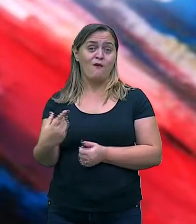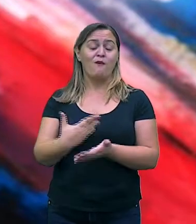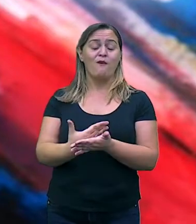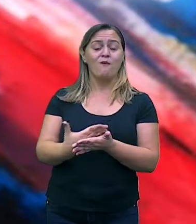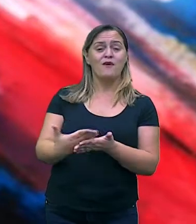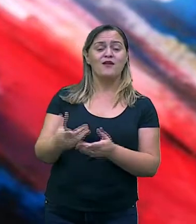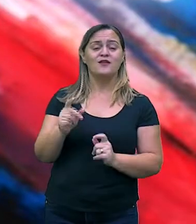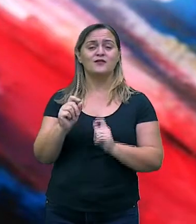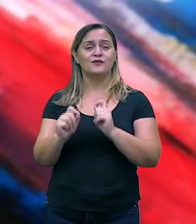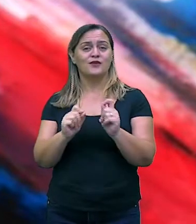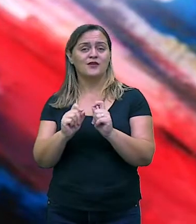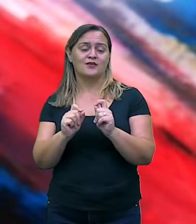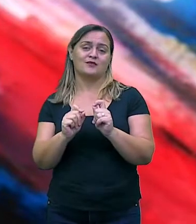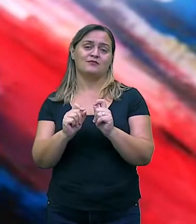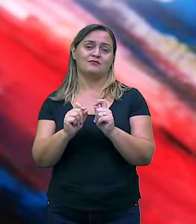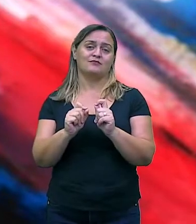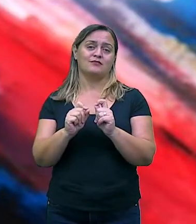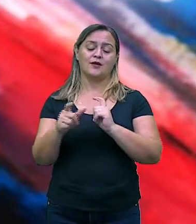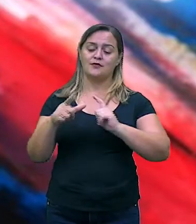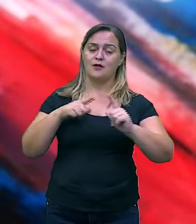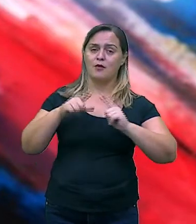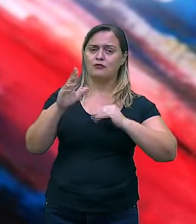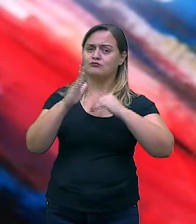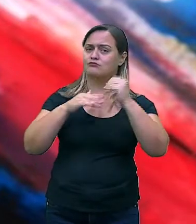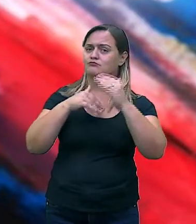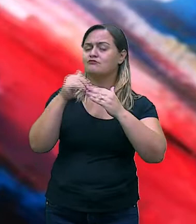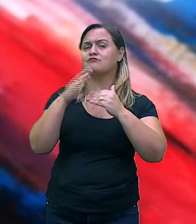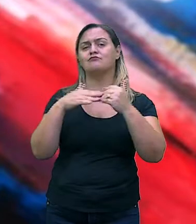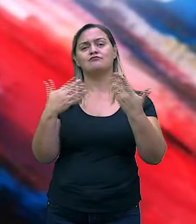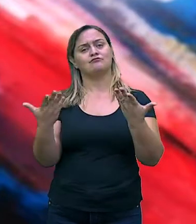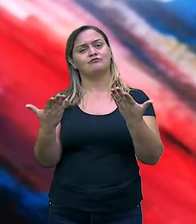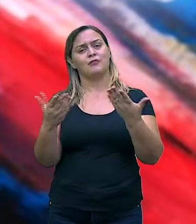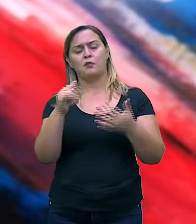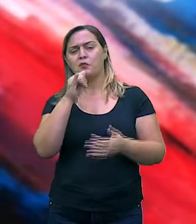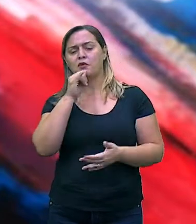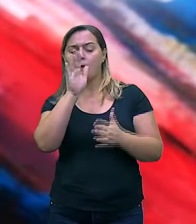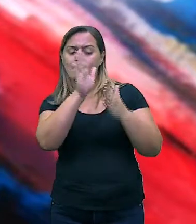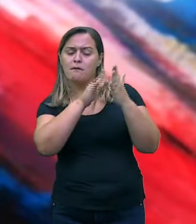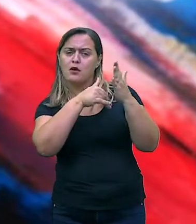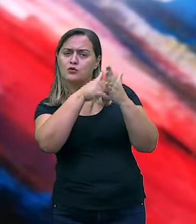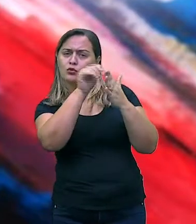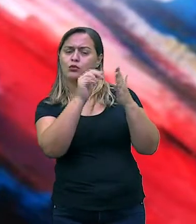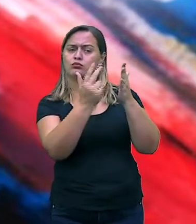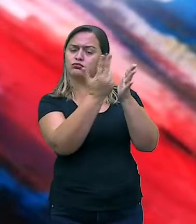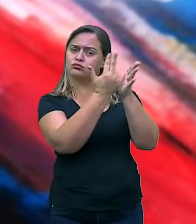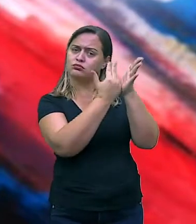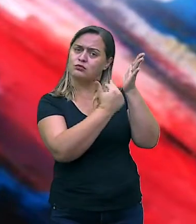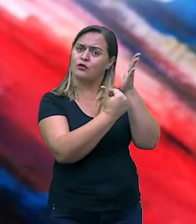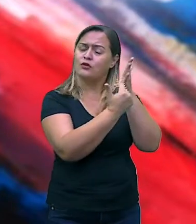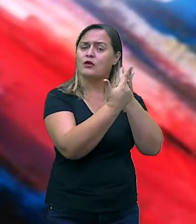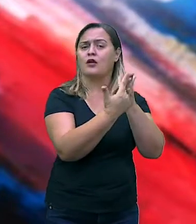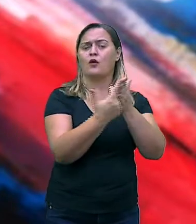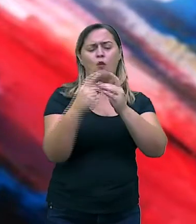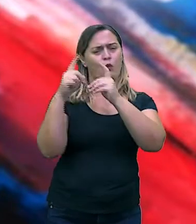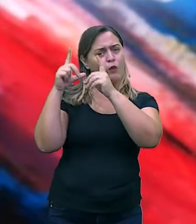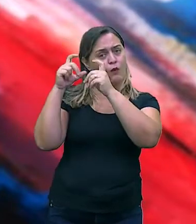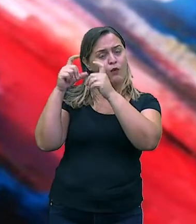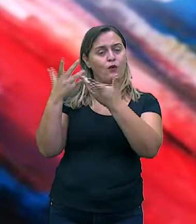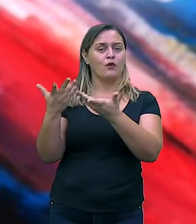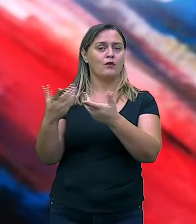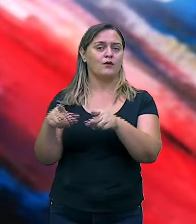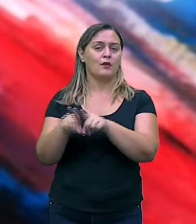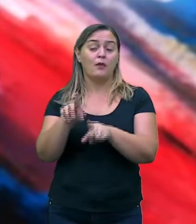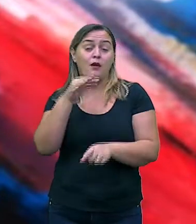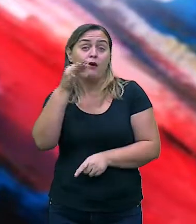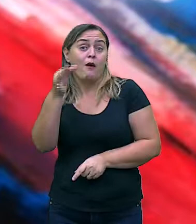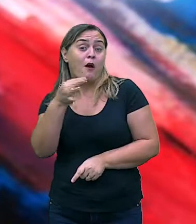externa através do seu suporte, seja ele na pintura, seja ele no desenho, pode ser na fotografia, pode ser na